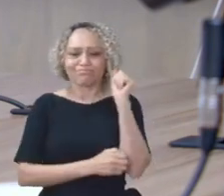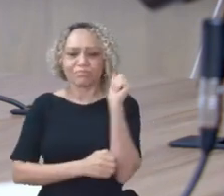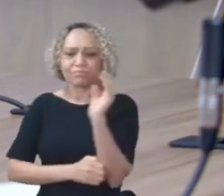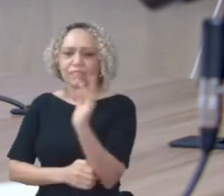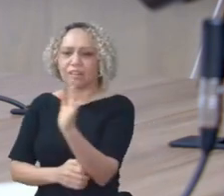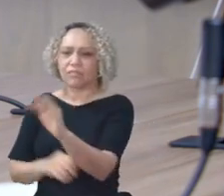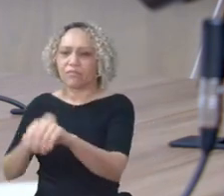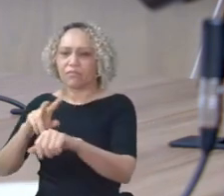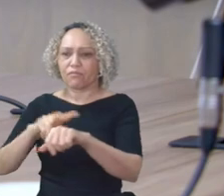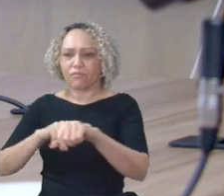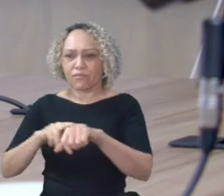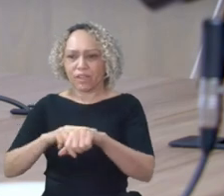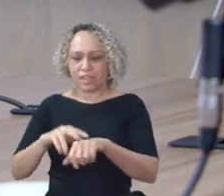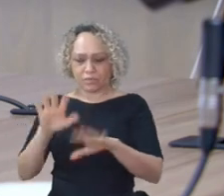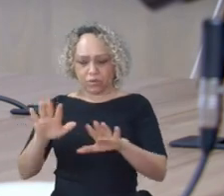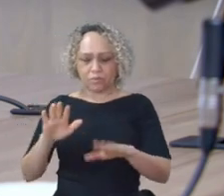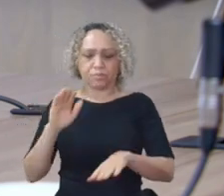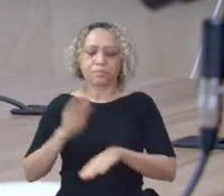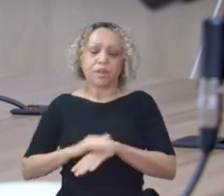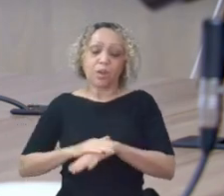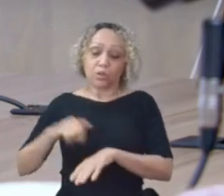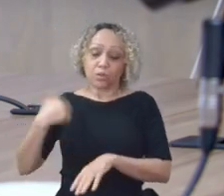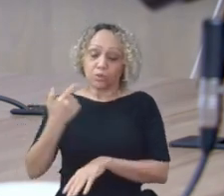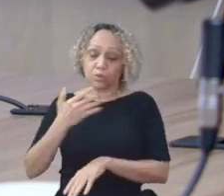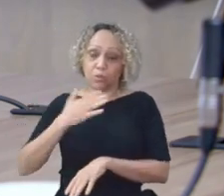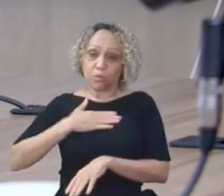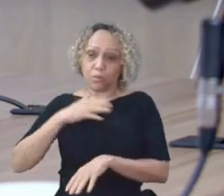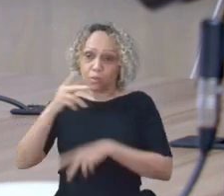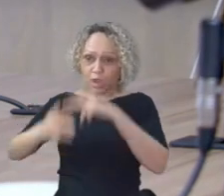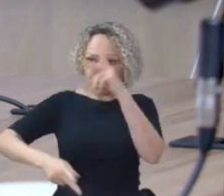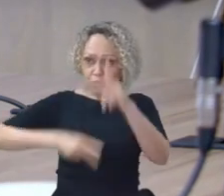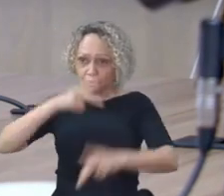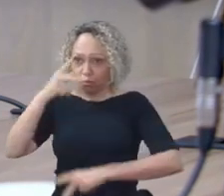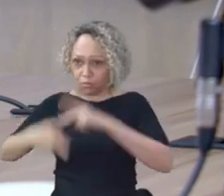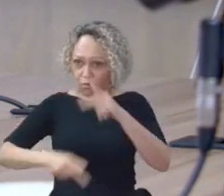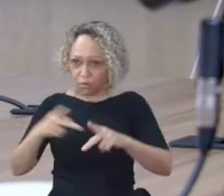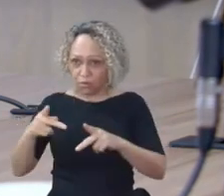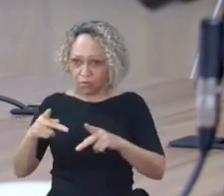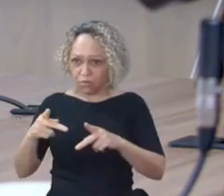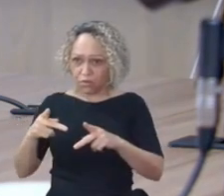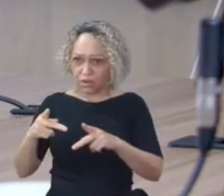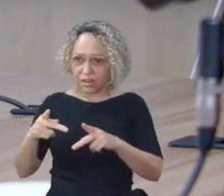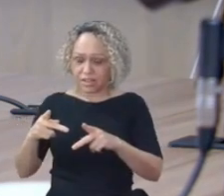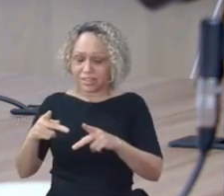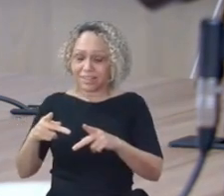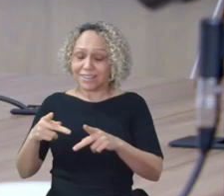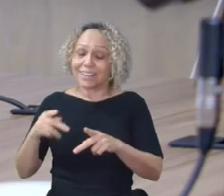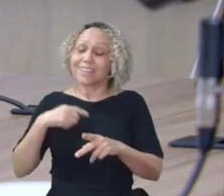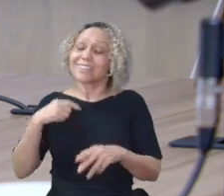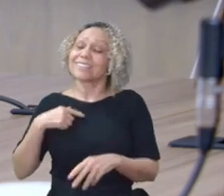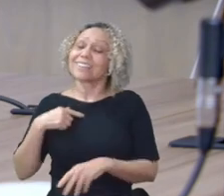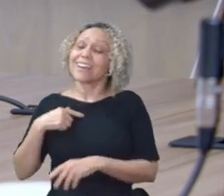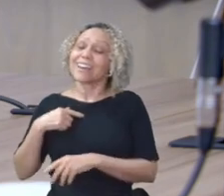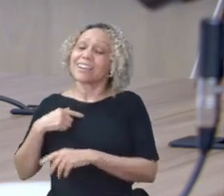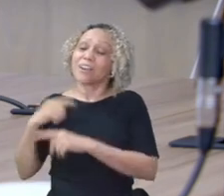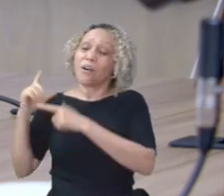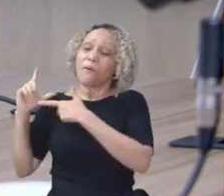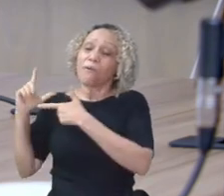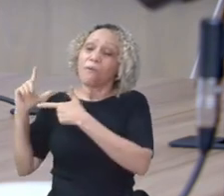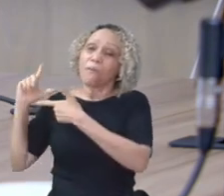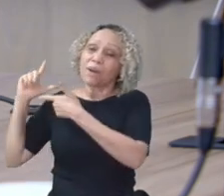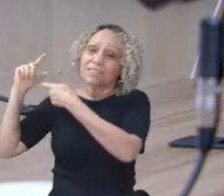chama Corrida de Tora de Buriti. Como eu vou fazer a corrida de Tora de Buriti se não tem um buriti no meu território? Se esse buriti